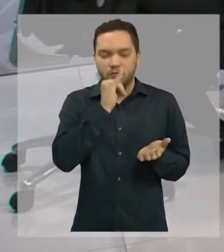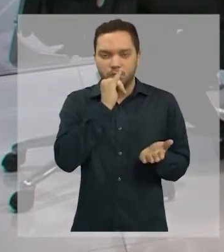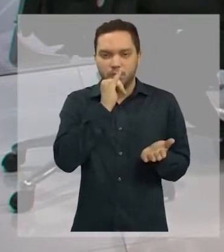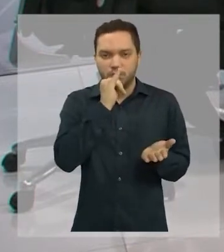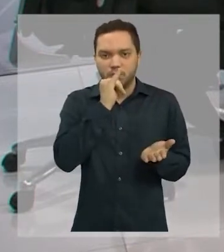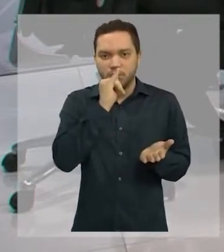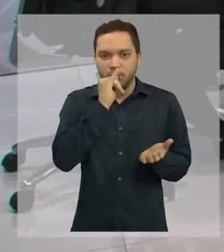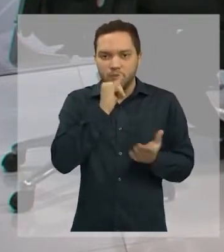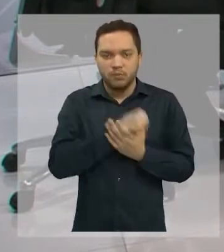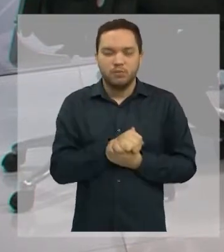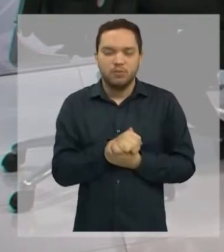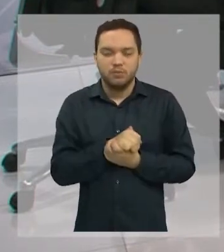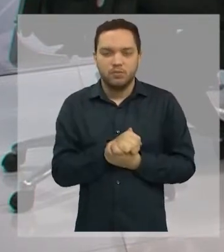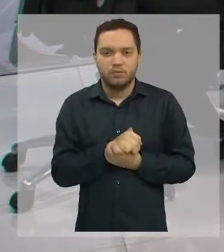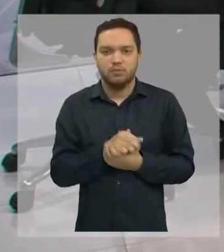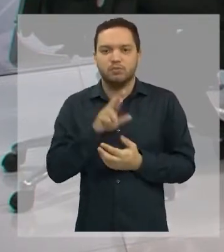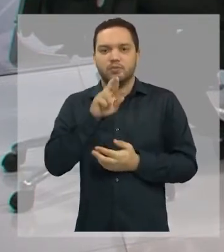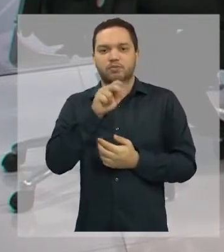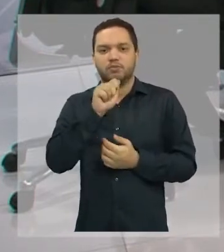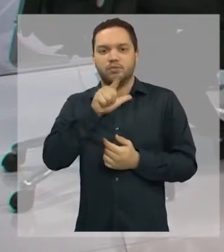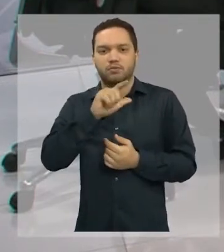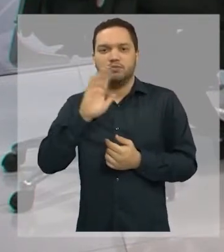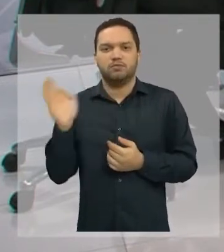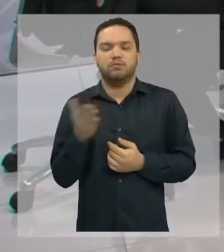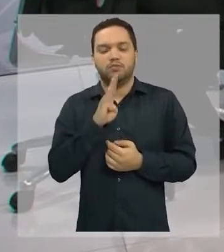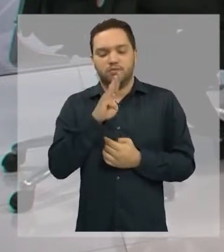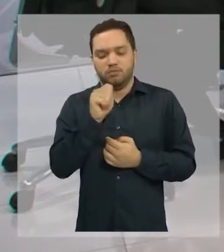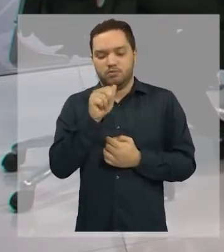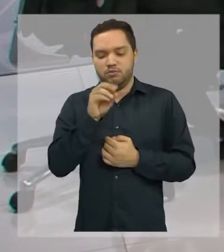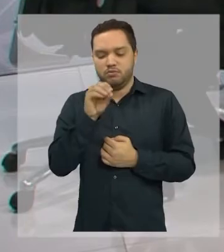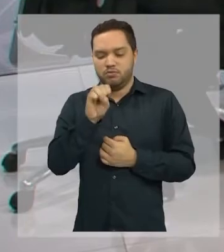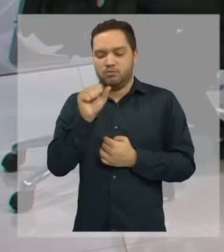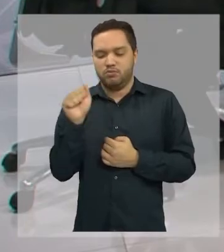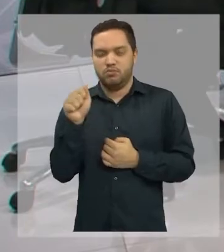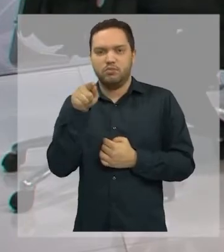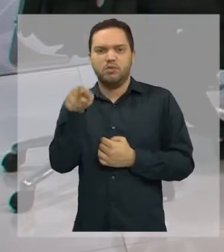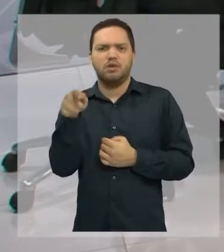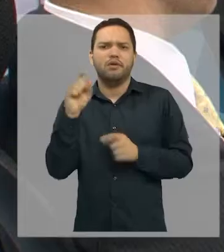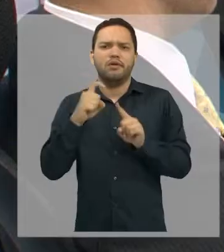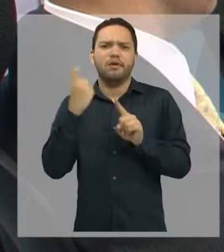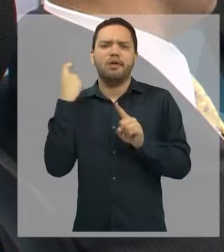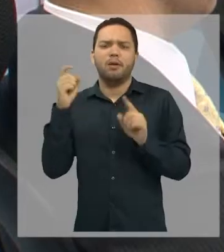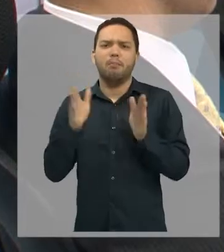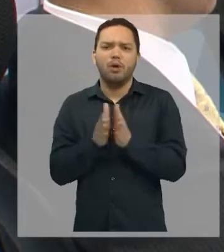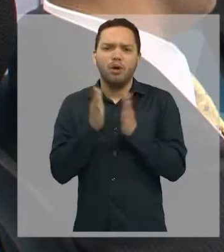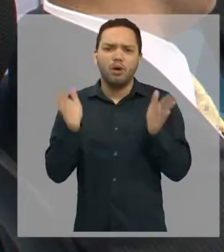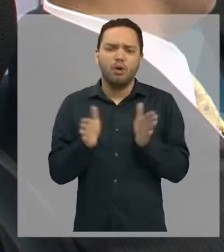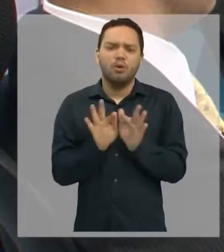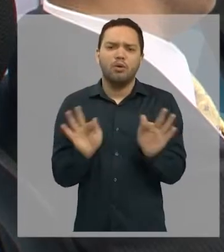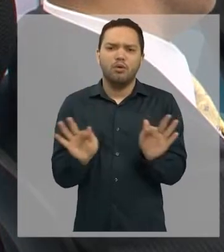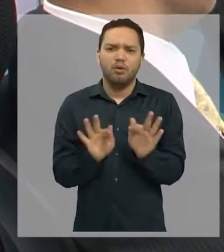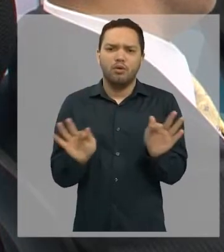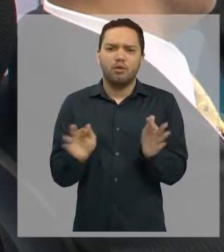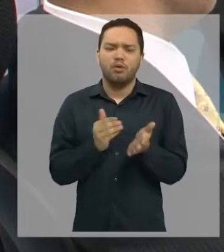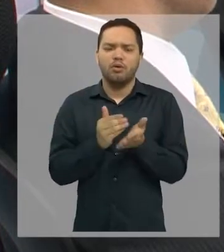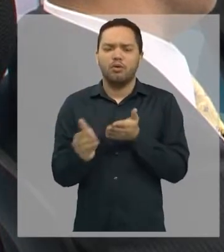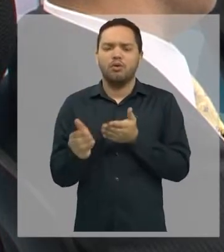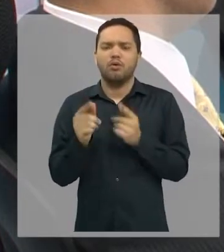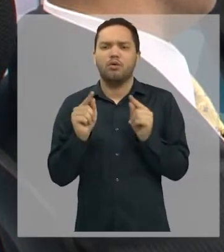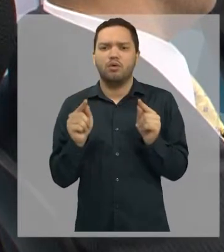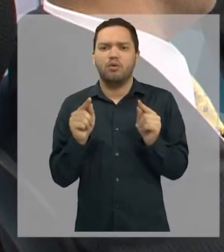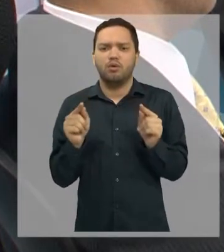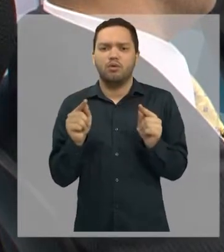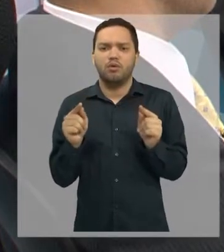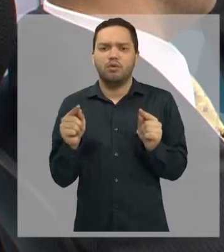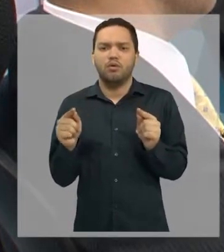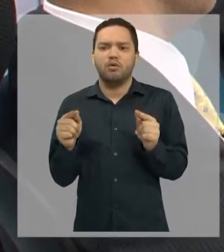por exemplo, o Raul Barbosa, era um rapaz de origem muito simples, começou como o que na